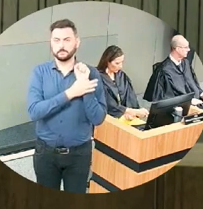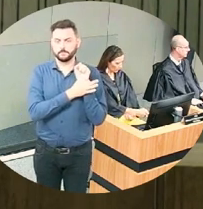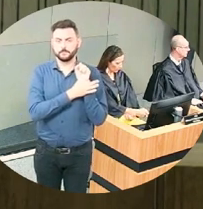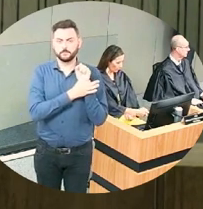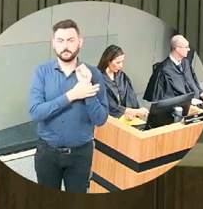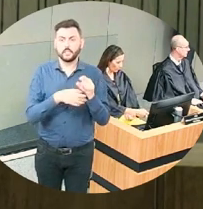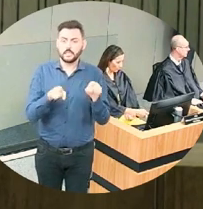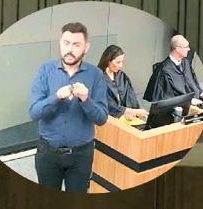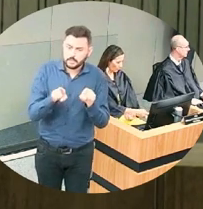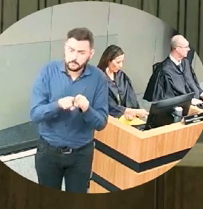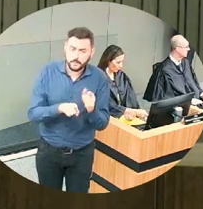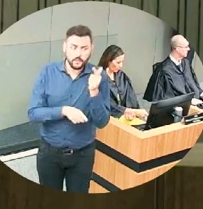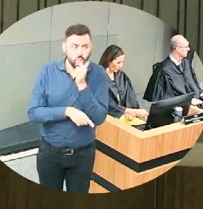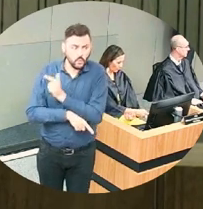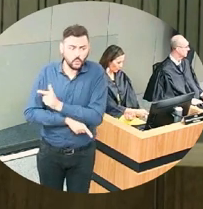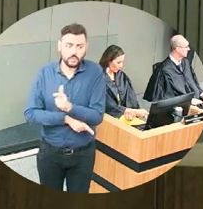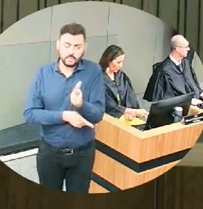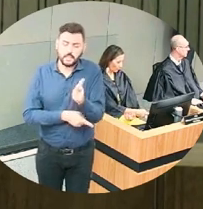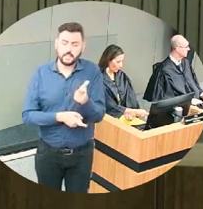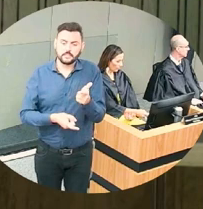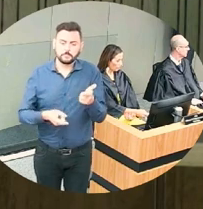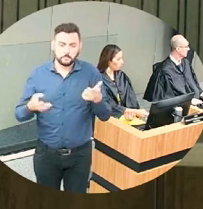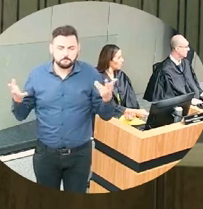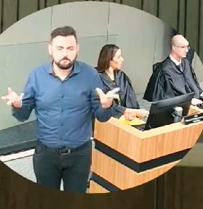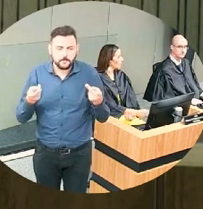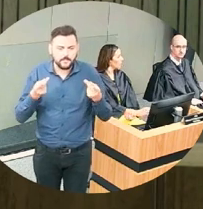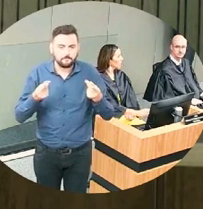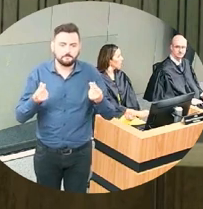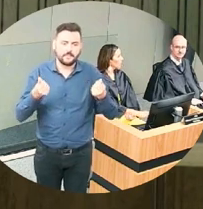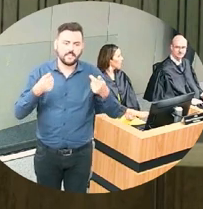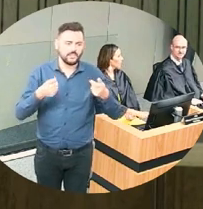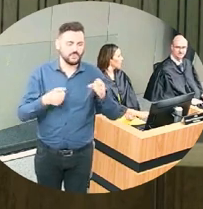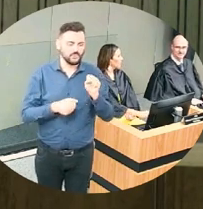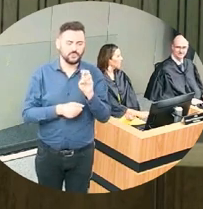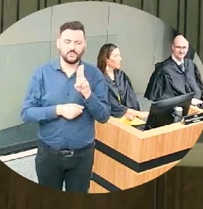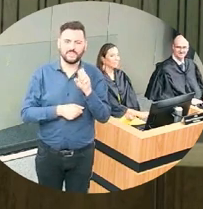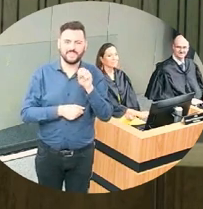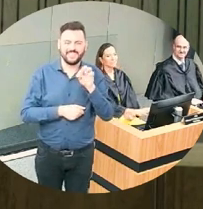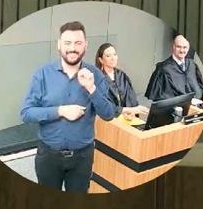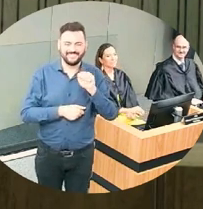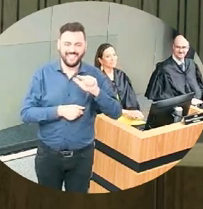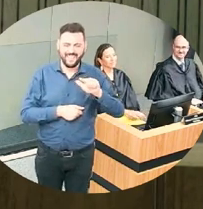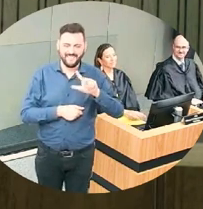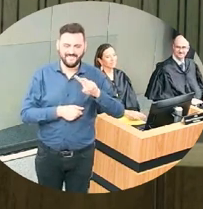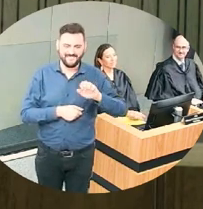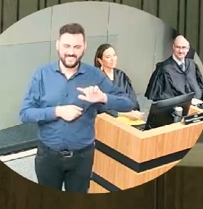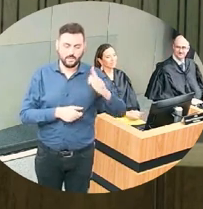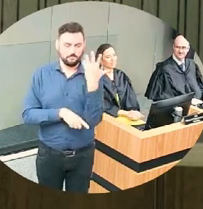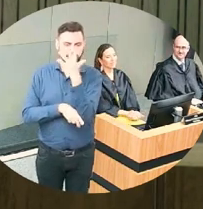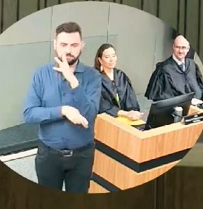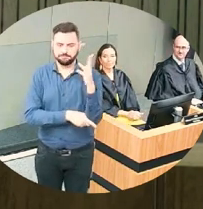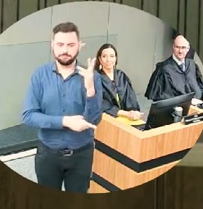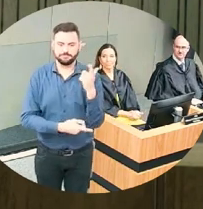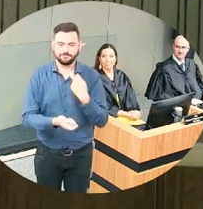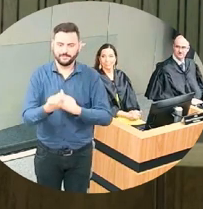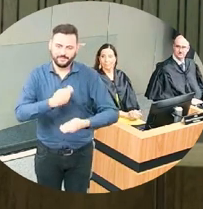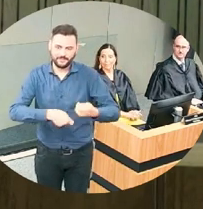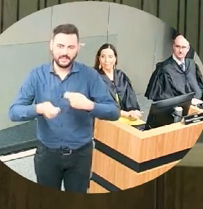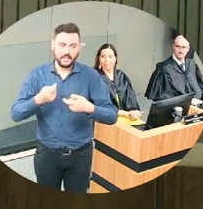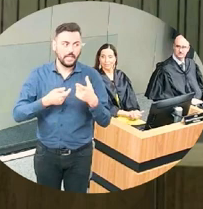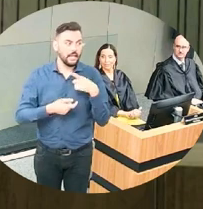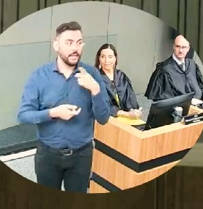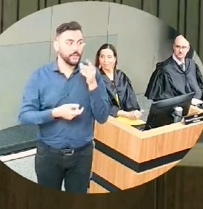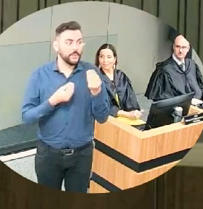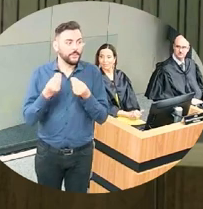na sustentabilidade com a d Ângela não sei se já chegou estava chegando nós conseguimos um